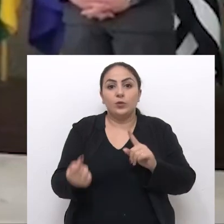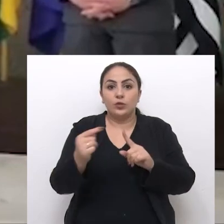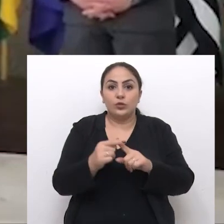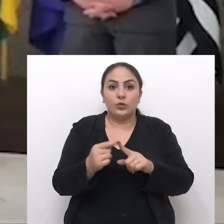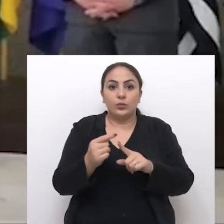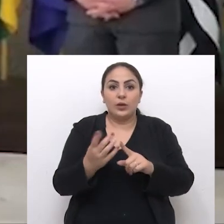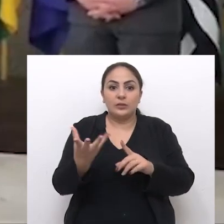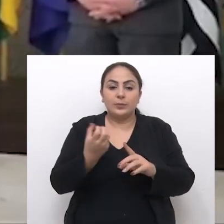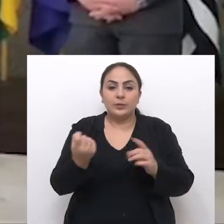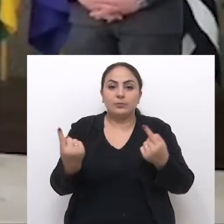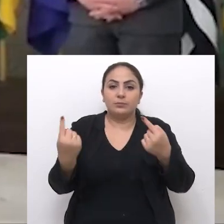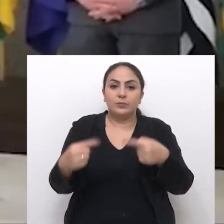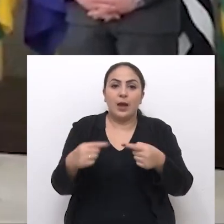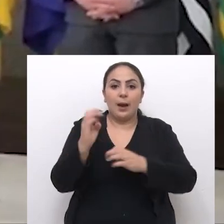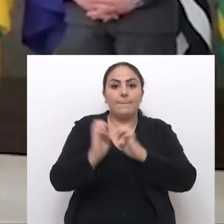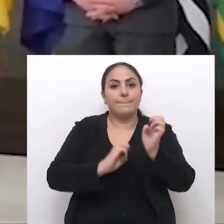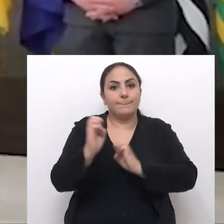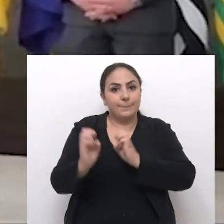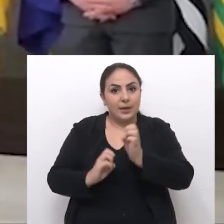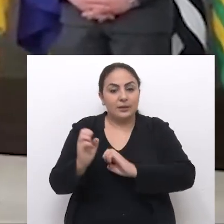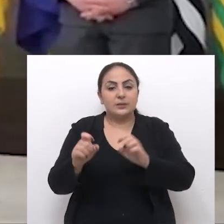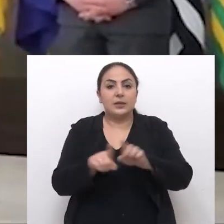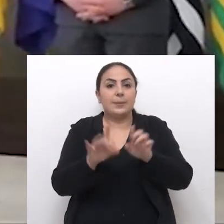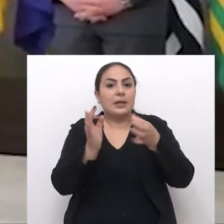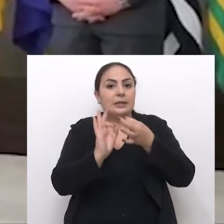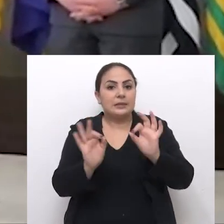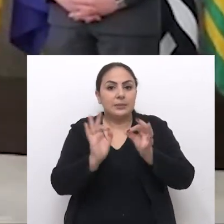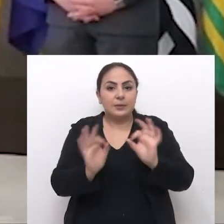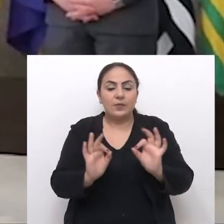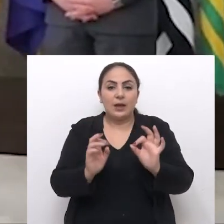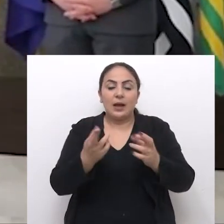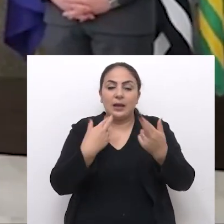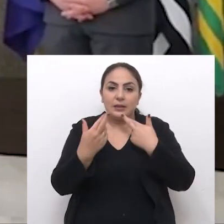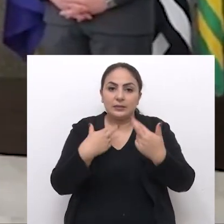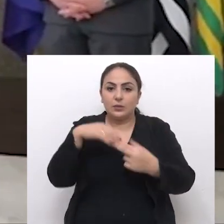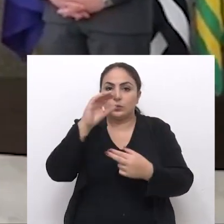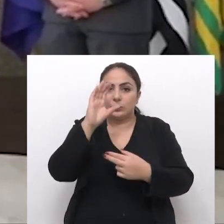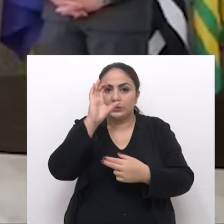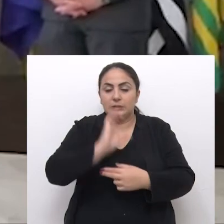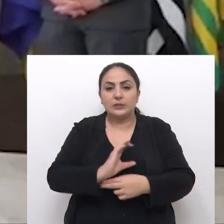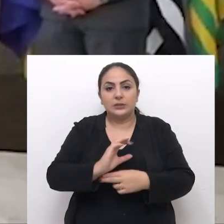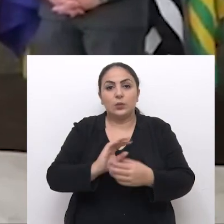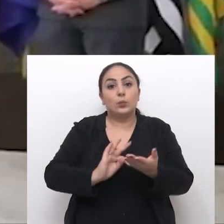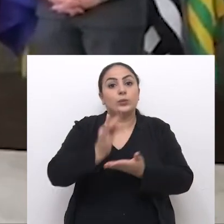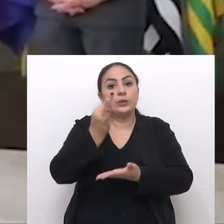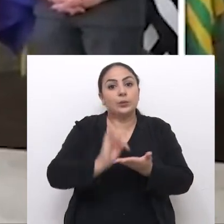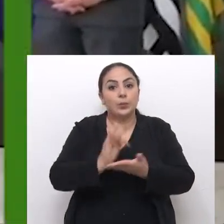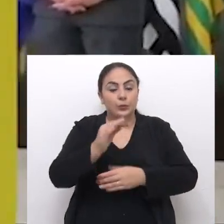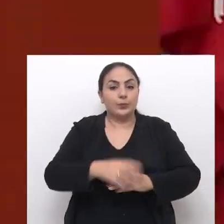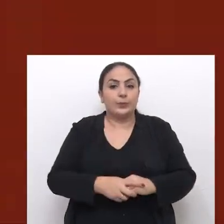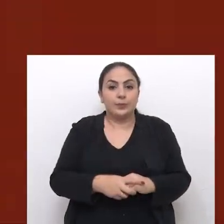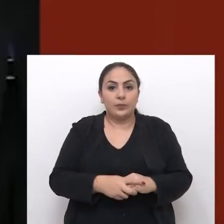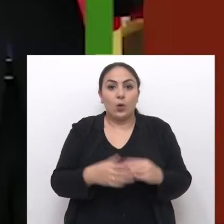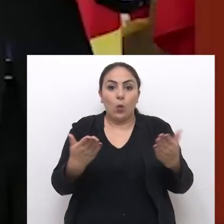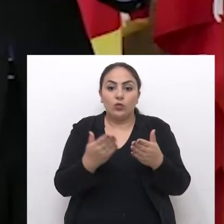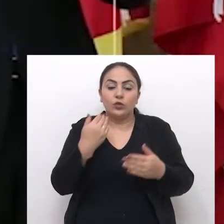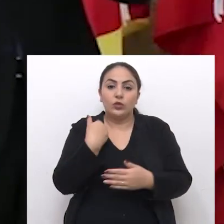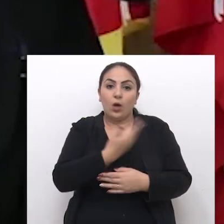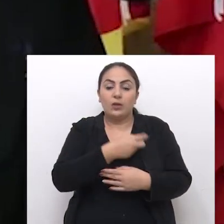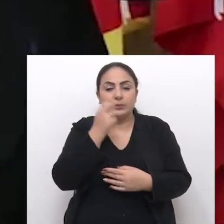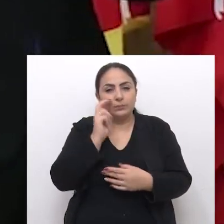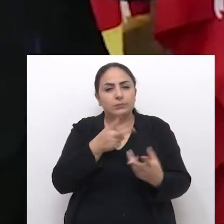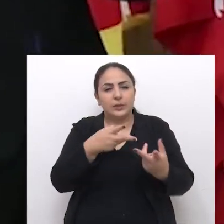de gerar ganho de competitividade às empresas e simplificar a relação dos cidadãos com os tributos. Hoje a gente